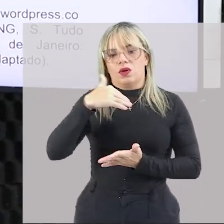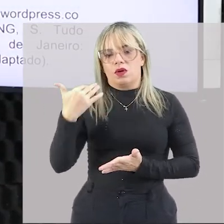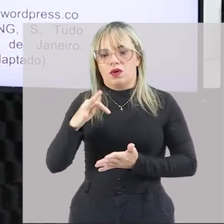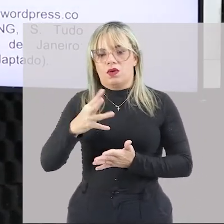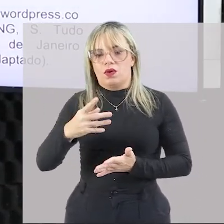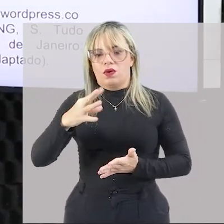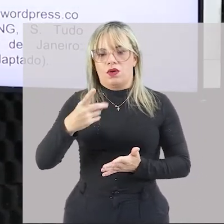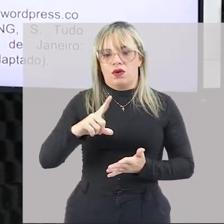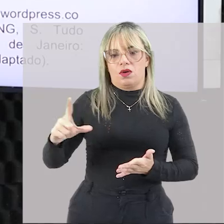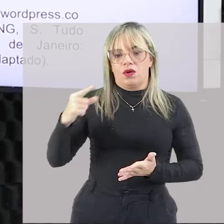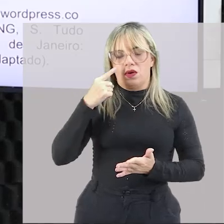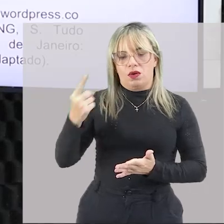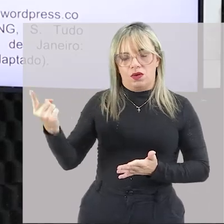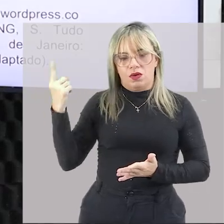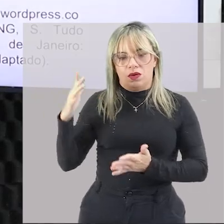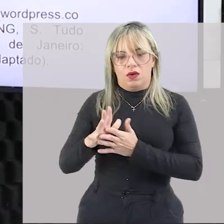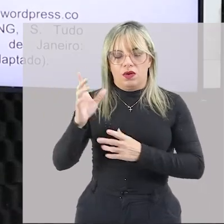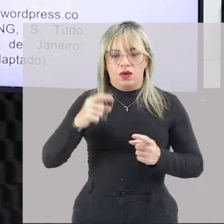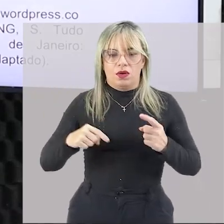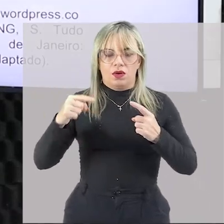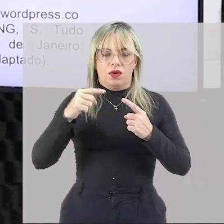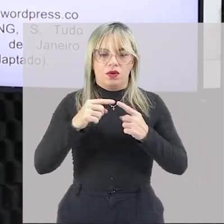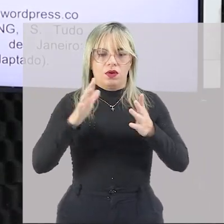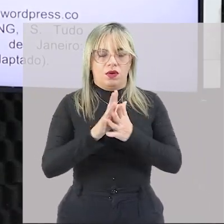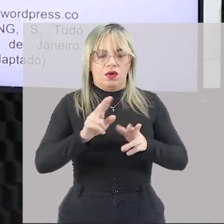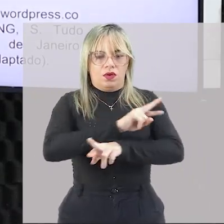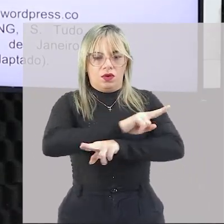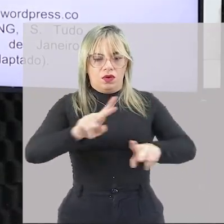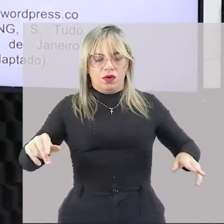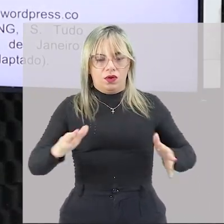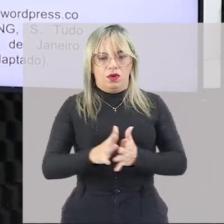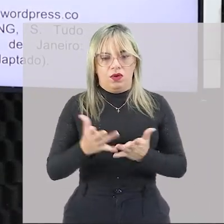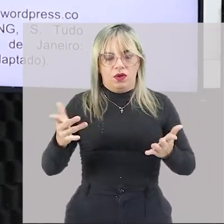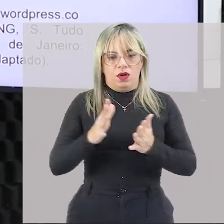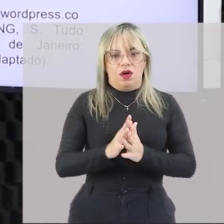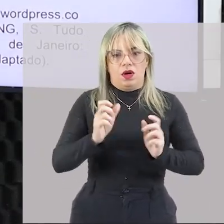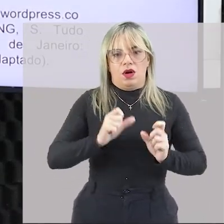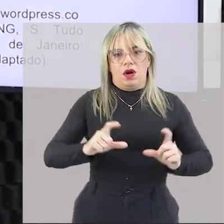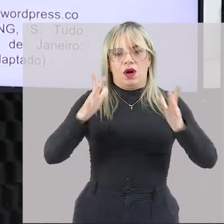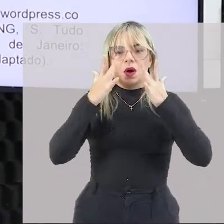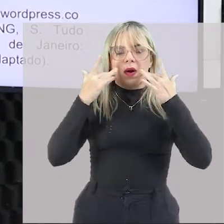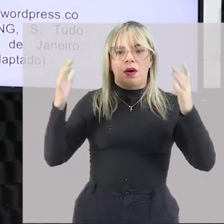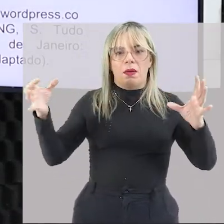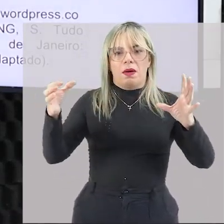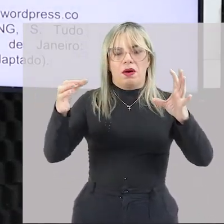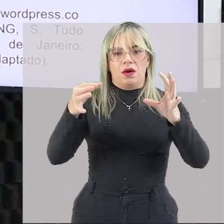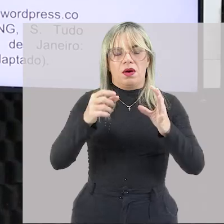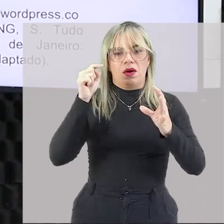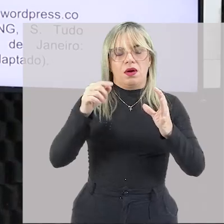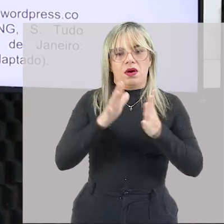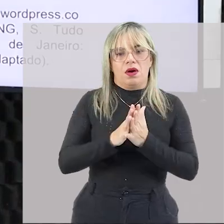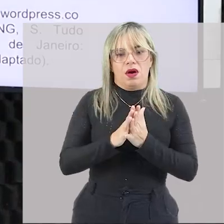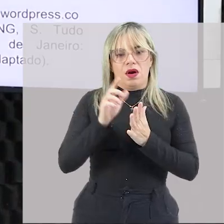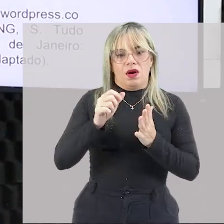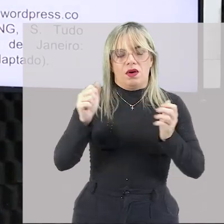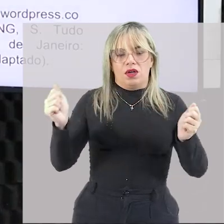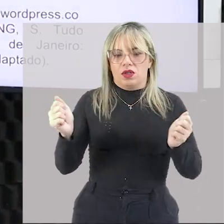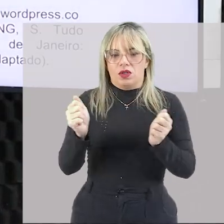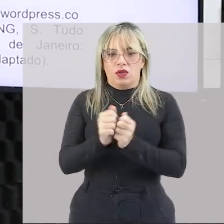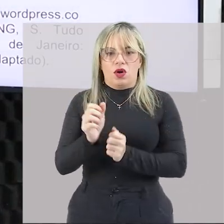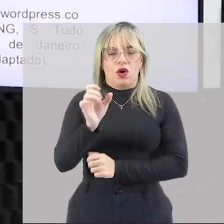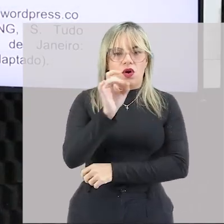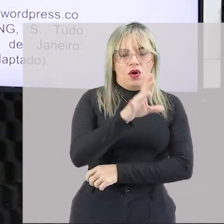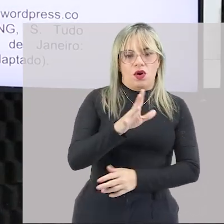formol. Bom, nesse caso, o objetivo é dizer que a arte não estava presa a quadros, a telas, a tintas e